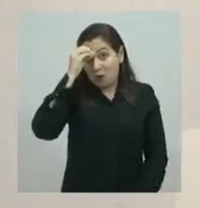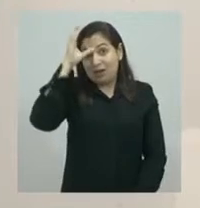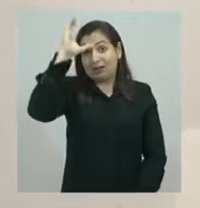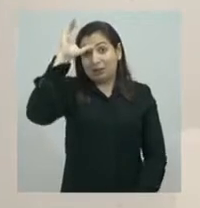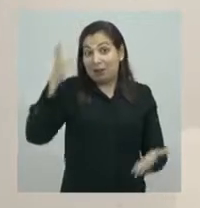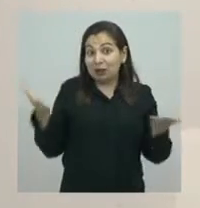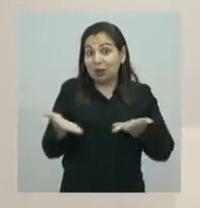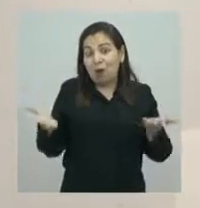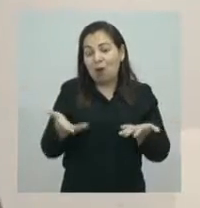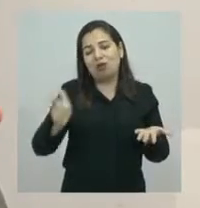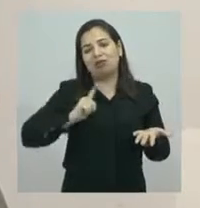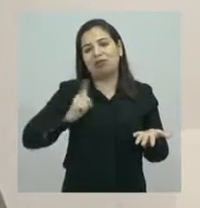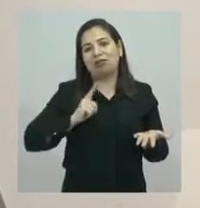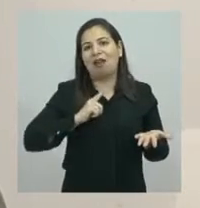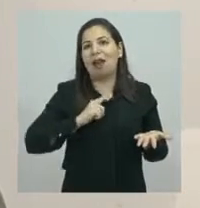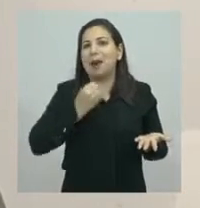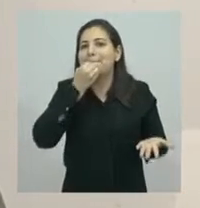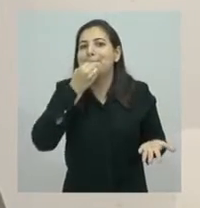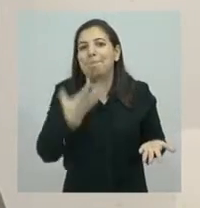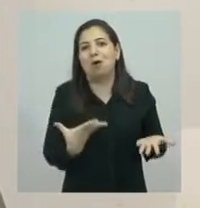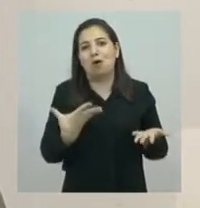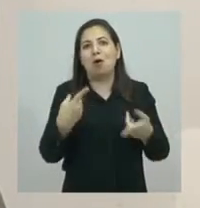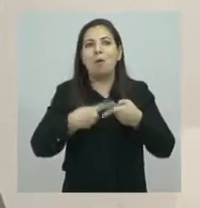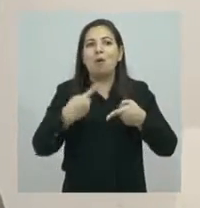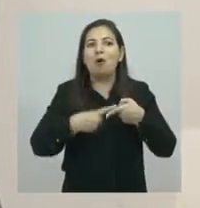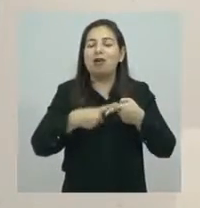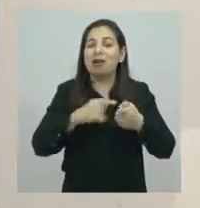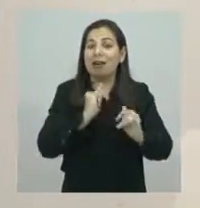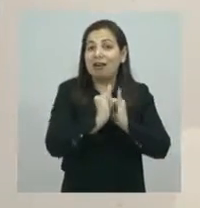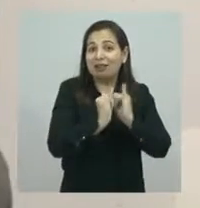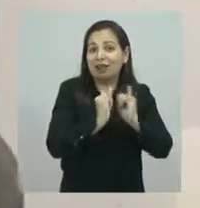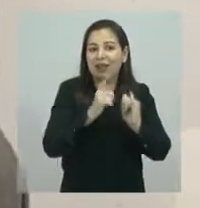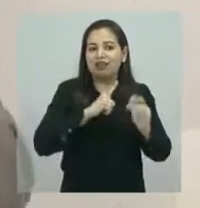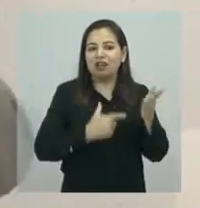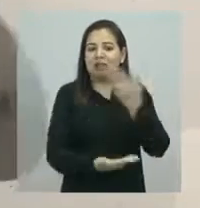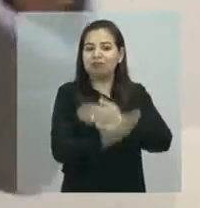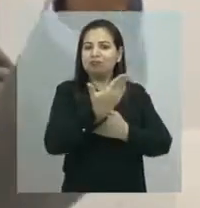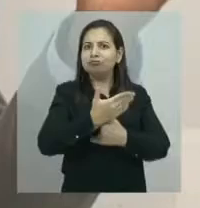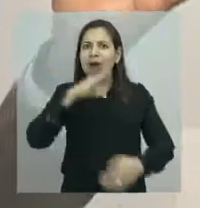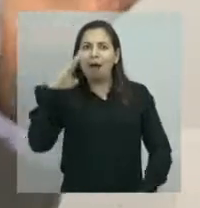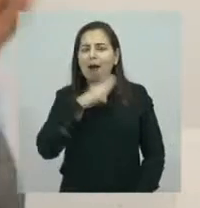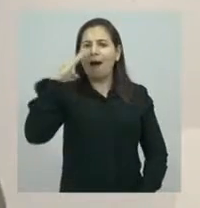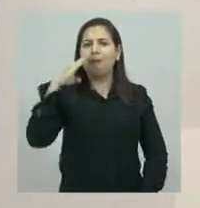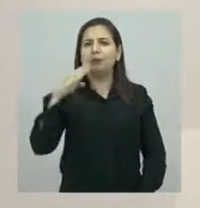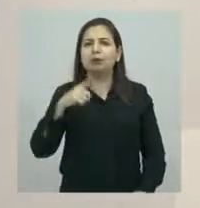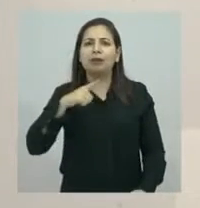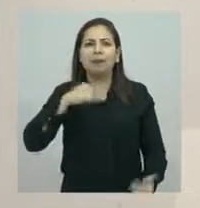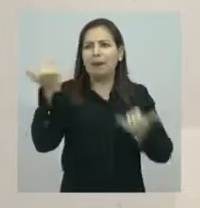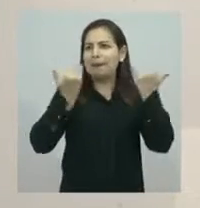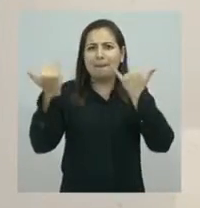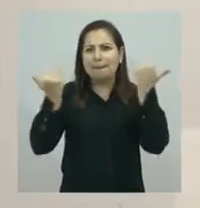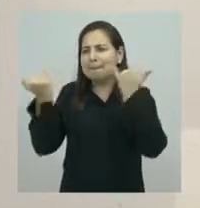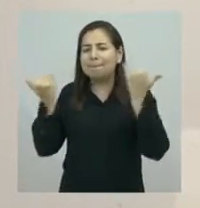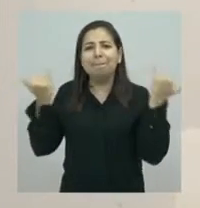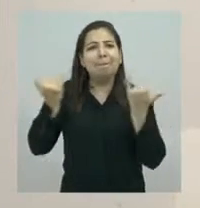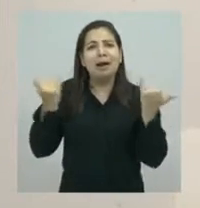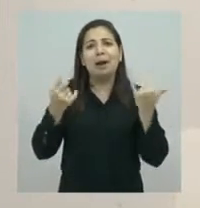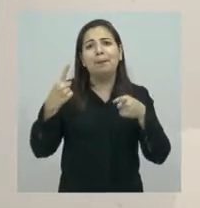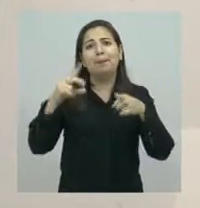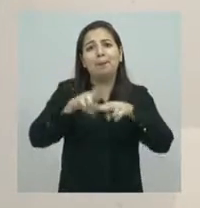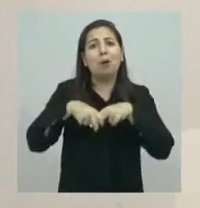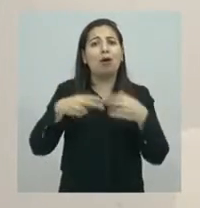tem a internet, que a gente diz uma coisa aqui, 10, 15 minutos, o mundo inteiro já está sabendo. Então,